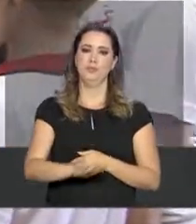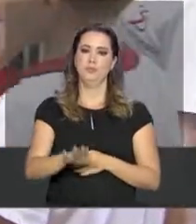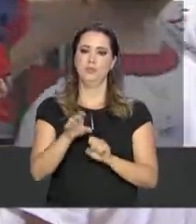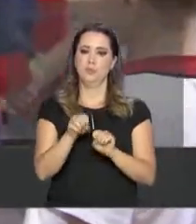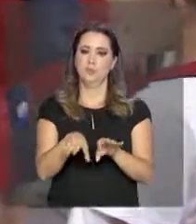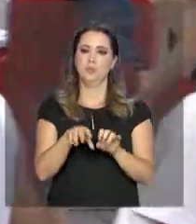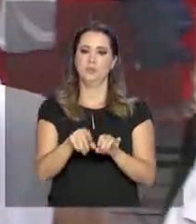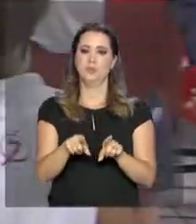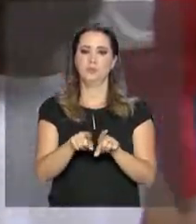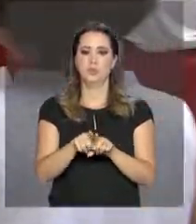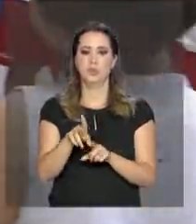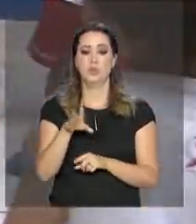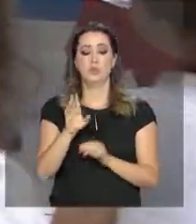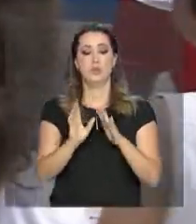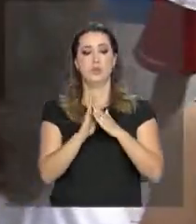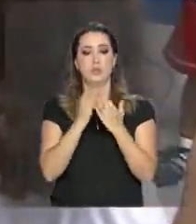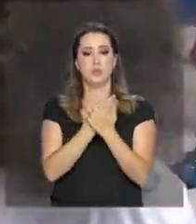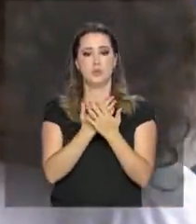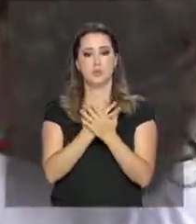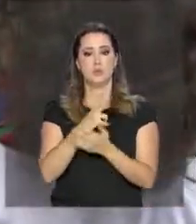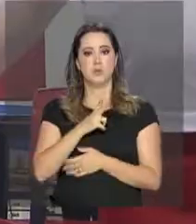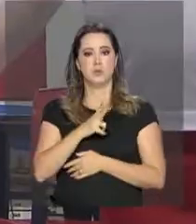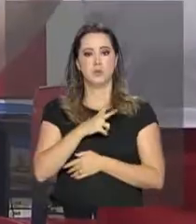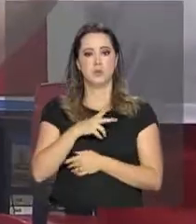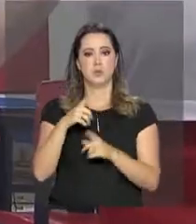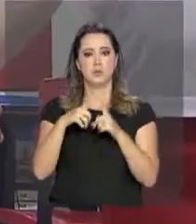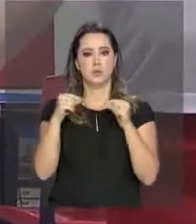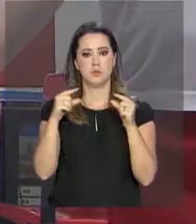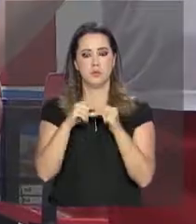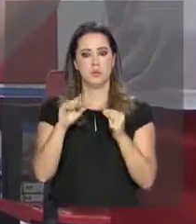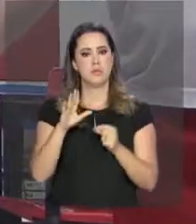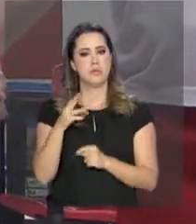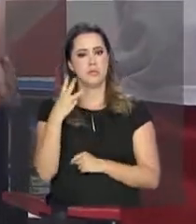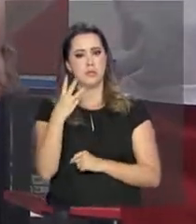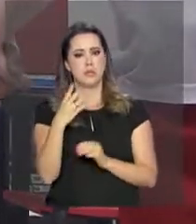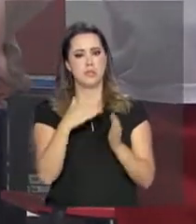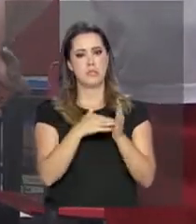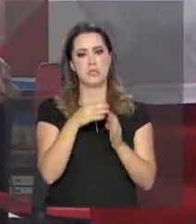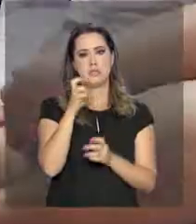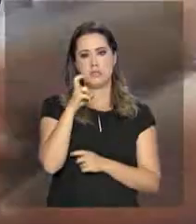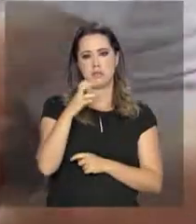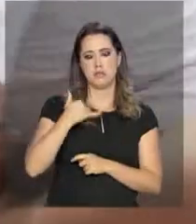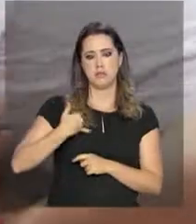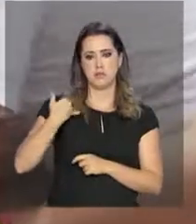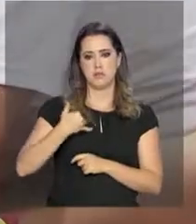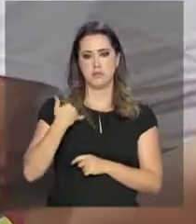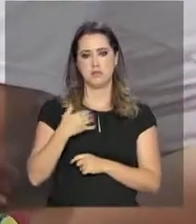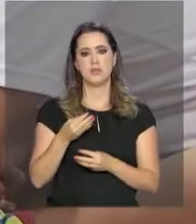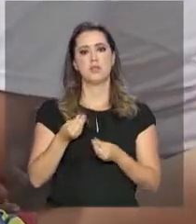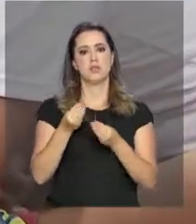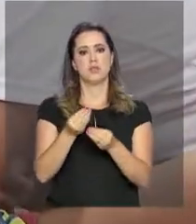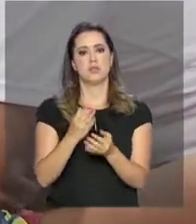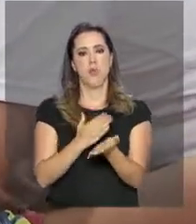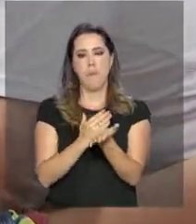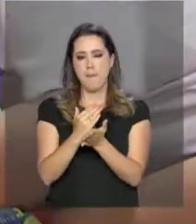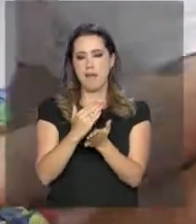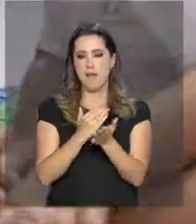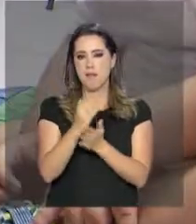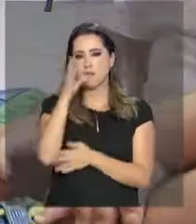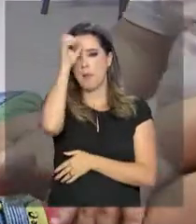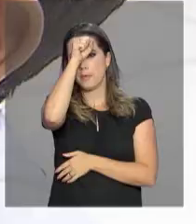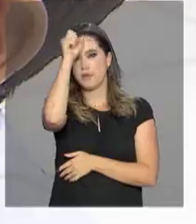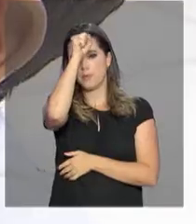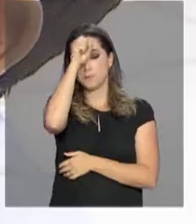infantil de uma escola particular de brasília eles têm entre três e cinco anos e ainda dão os primeiros passos no